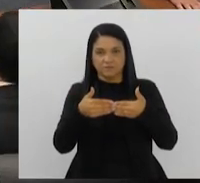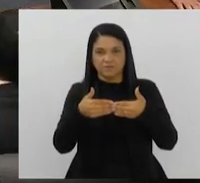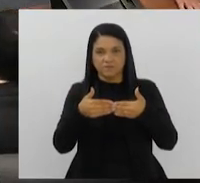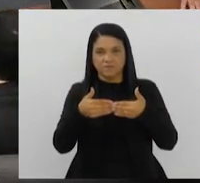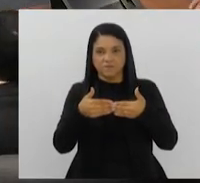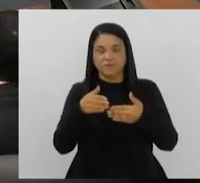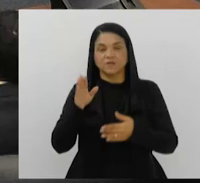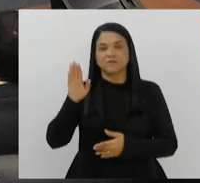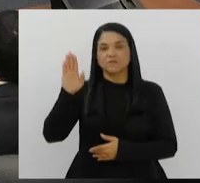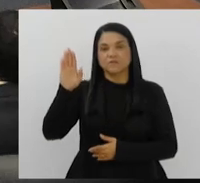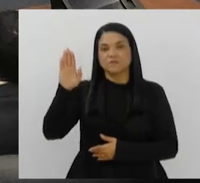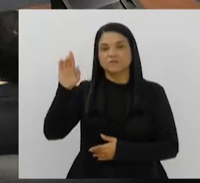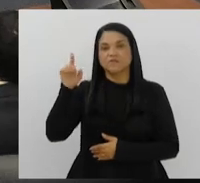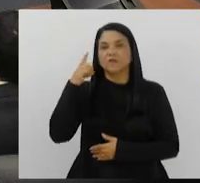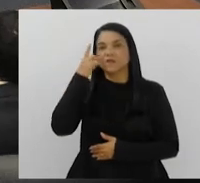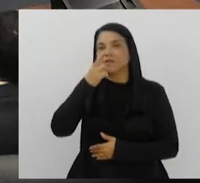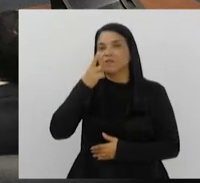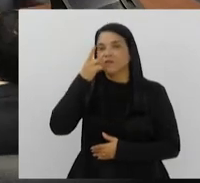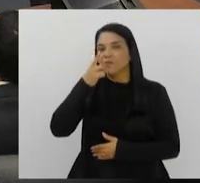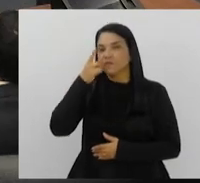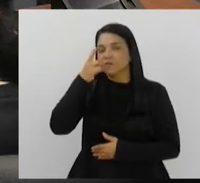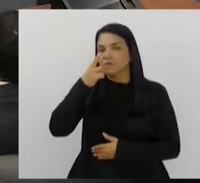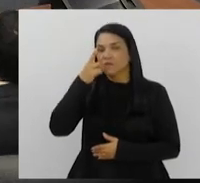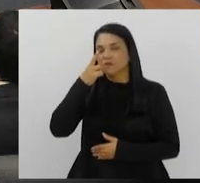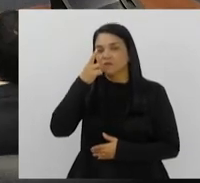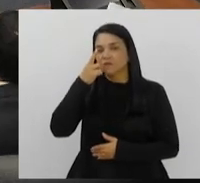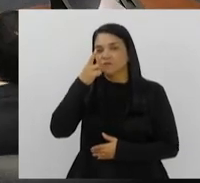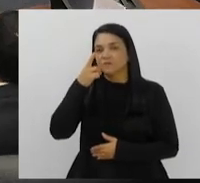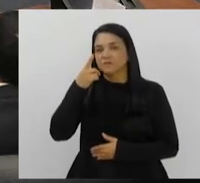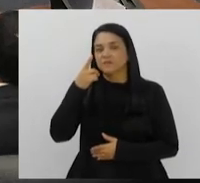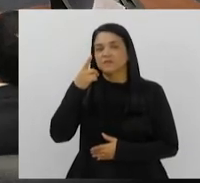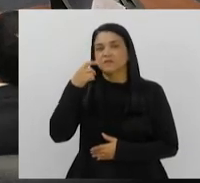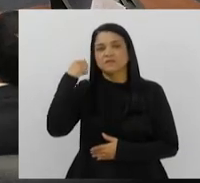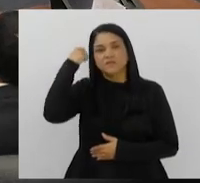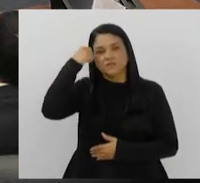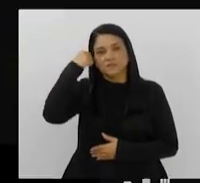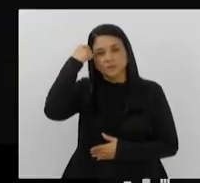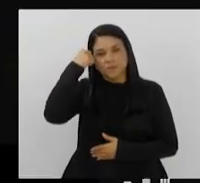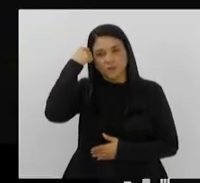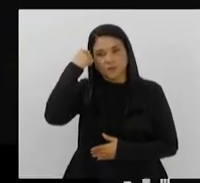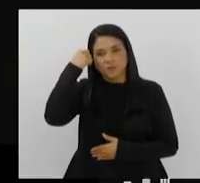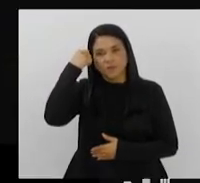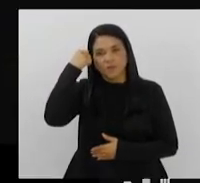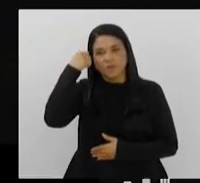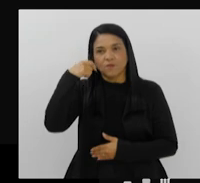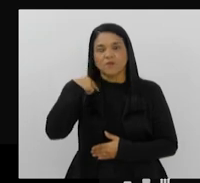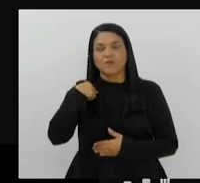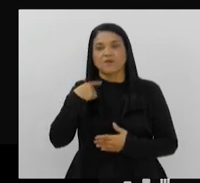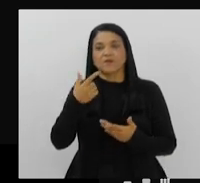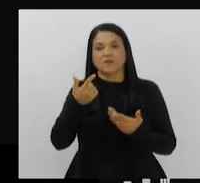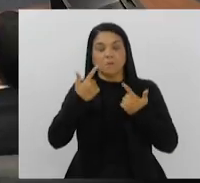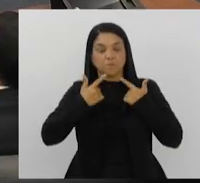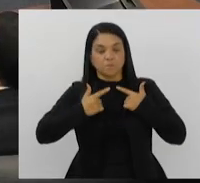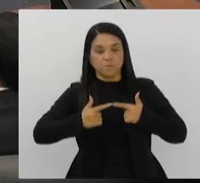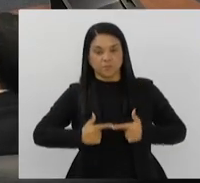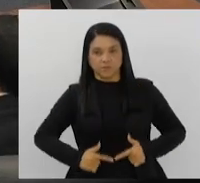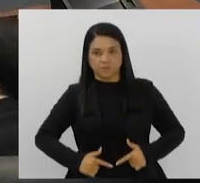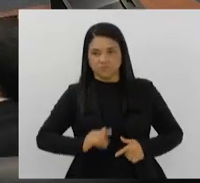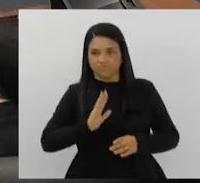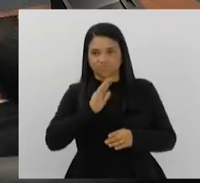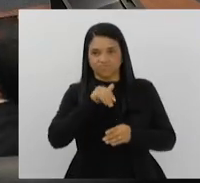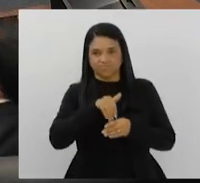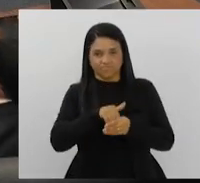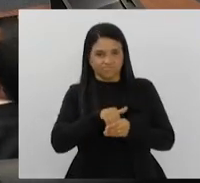discutir aqui o nosso nobre deputado Samuel Malafaia. Não, é abstenção, por favor. Abstenção